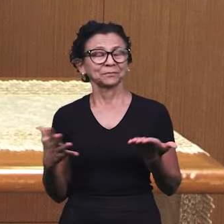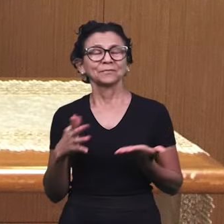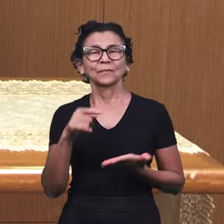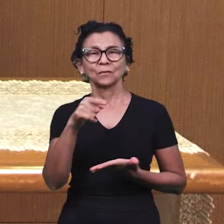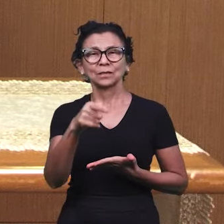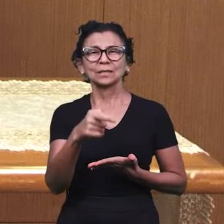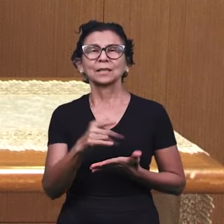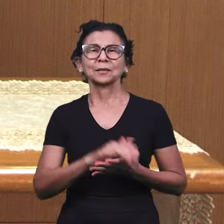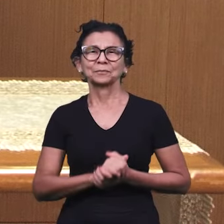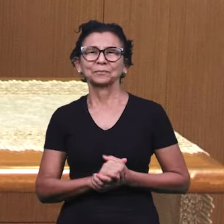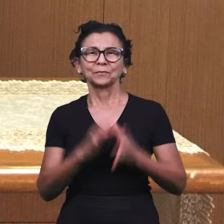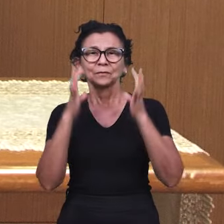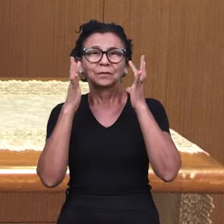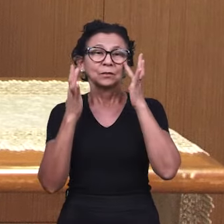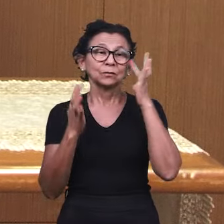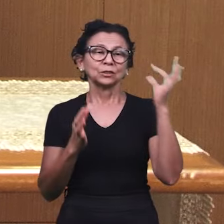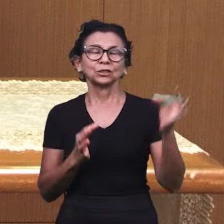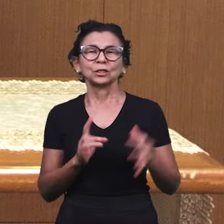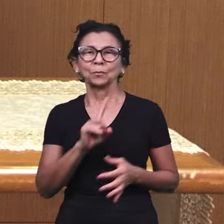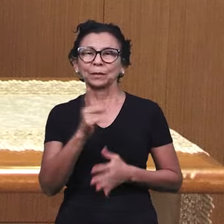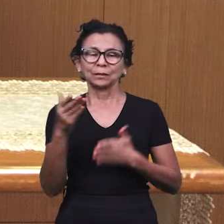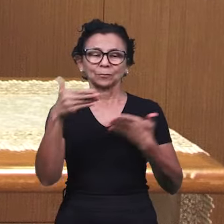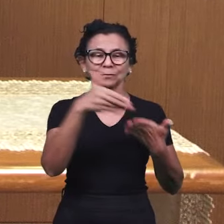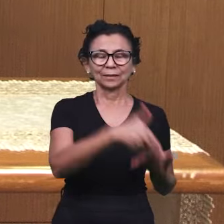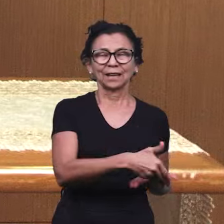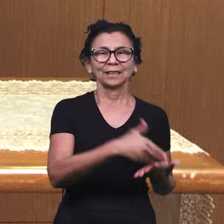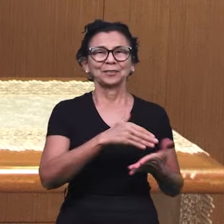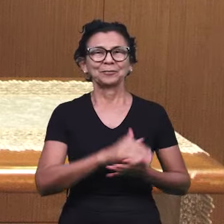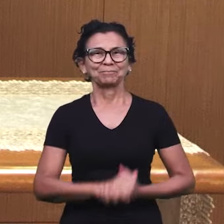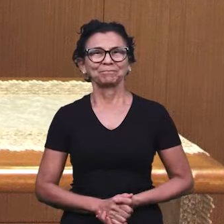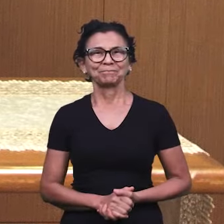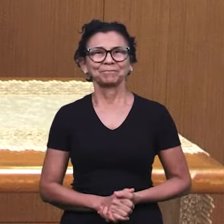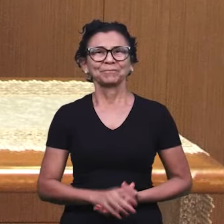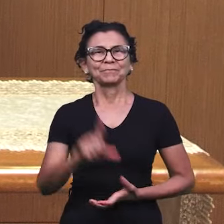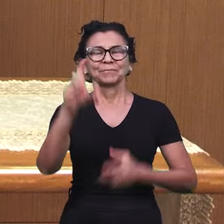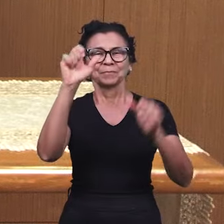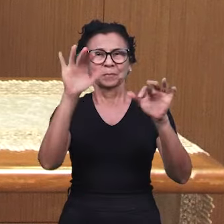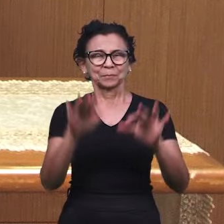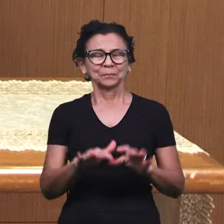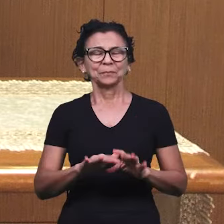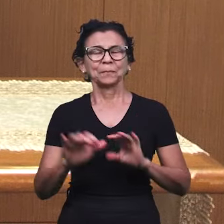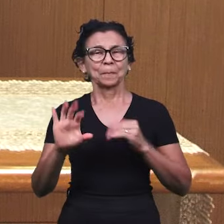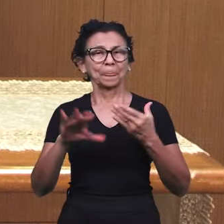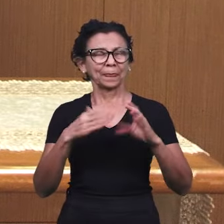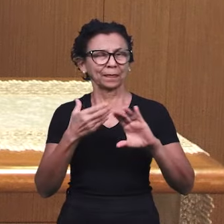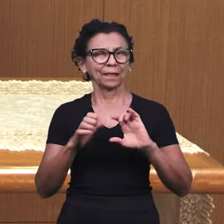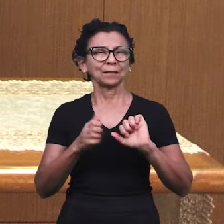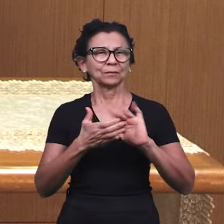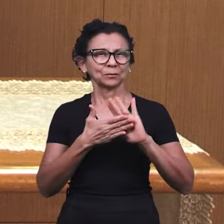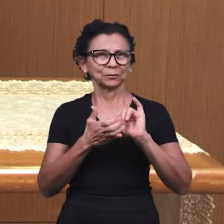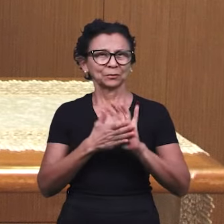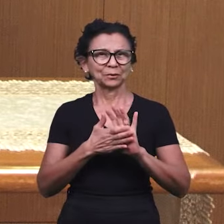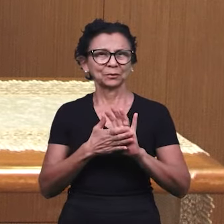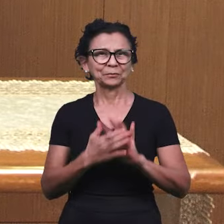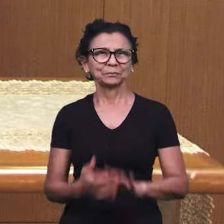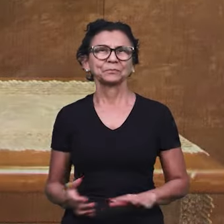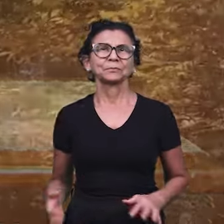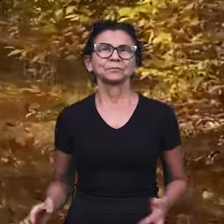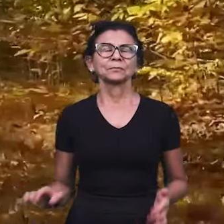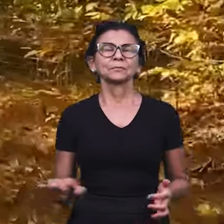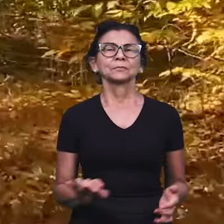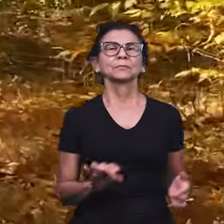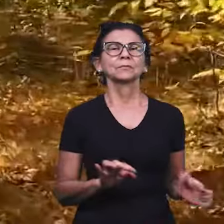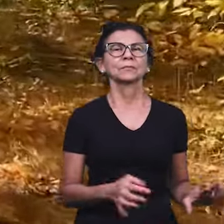tens. Bendito seja o nome do Senhor e que o Senhor possa nos abençoar. Amém. Vamos cantar mais um louvor ao Senhor.